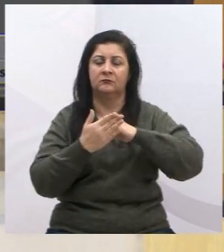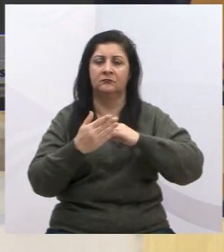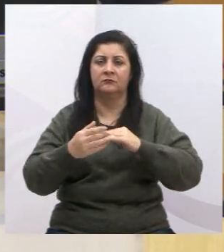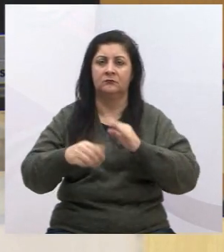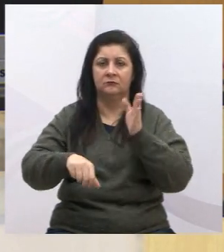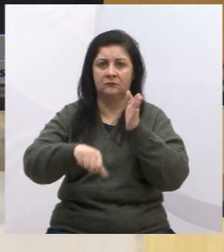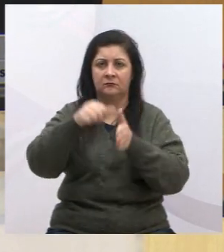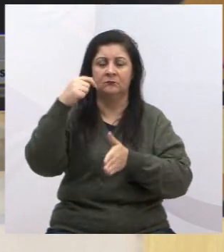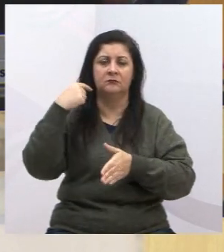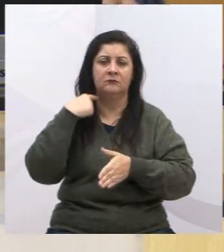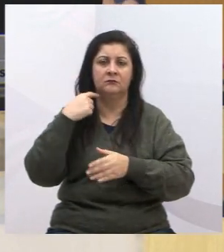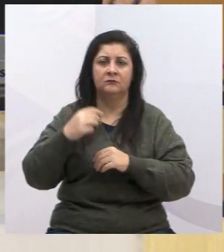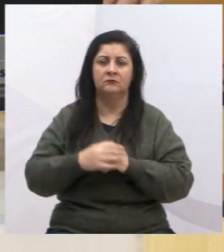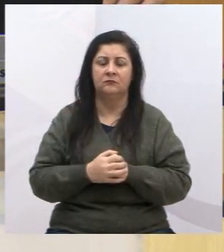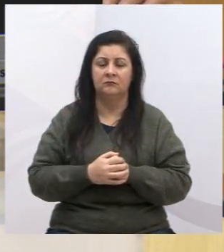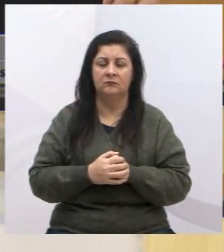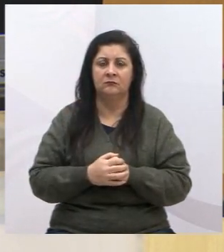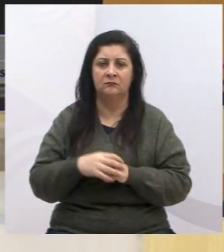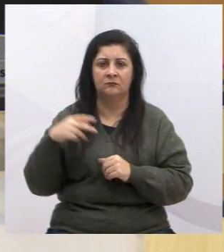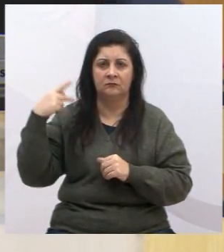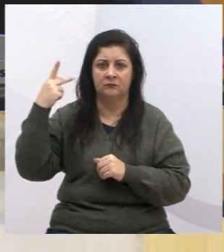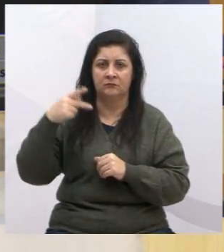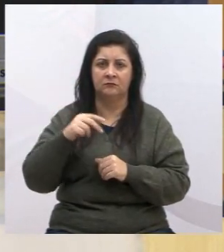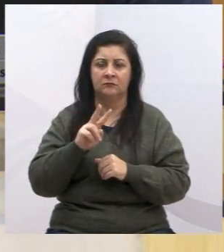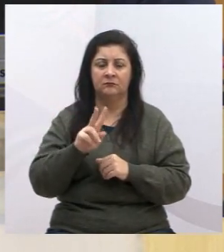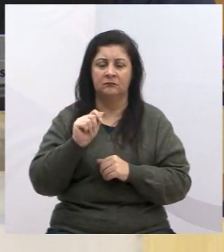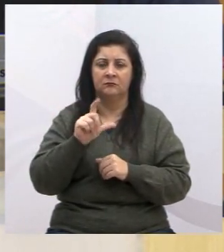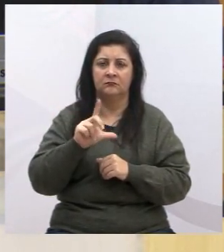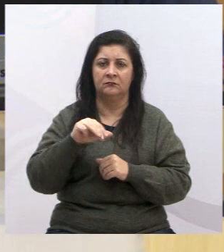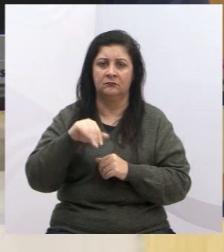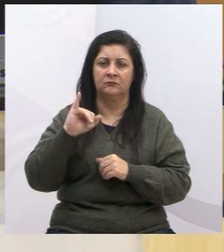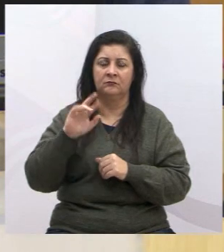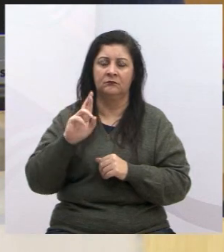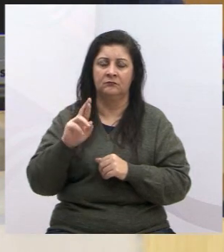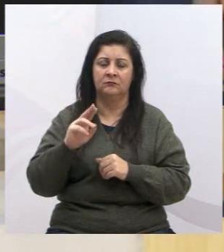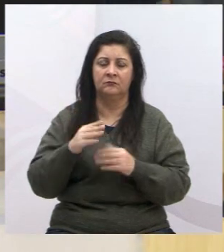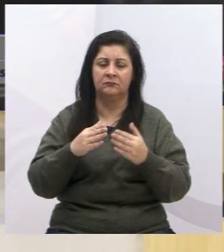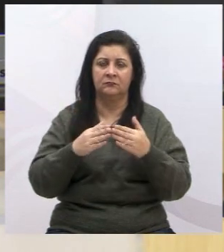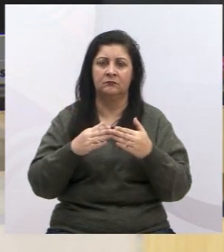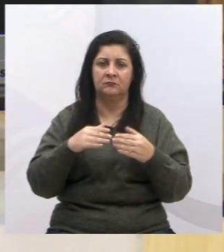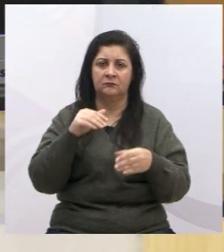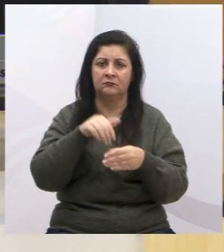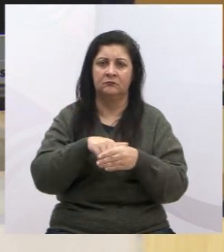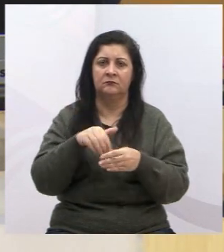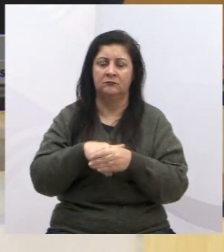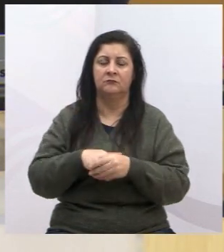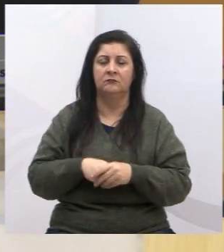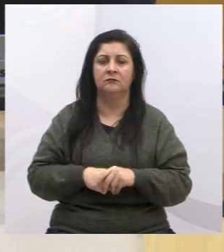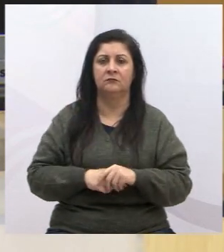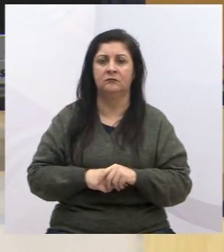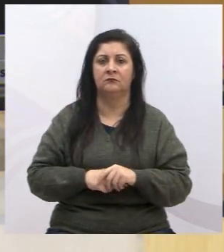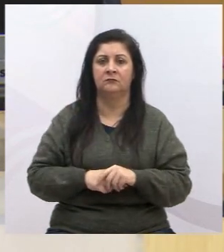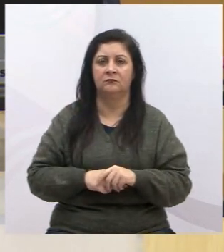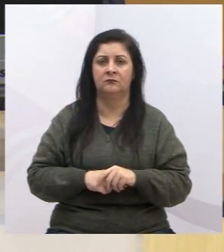maio? Autoria, vereador Valmir do Meia Lua. Foi pedido votação, senhor presidente.